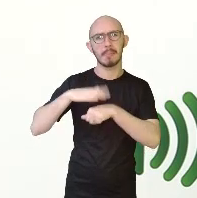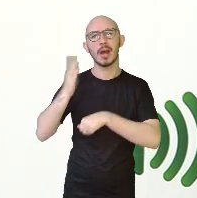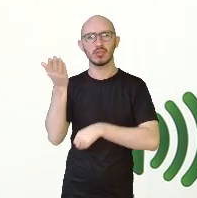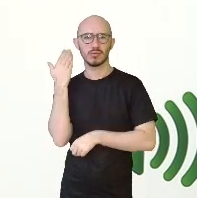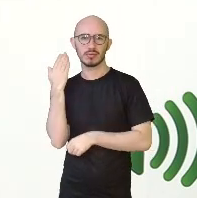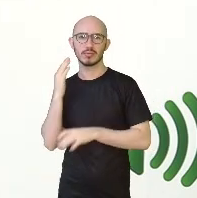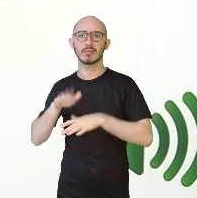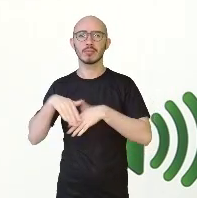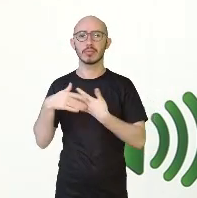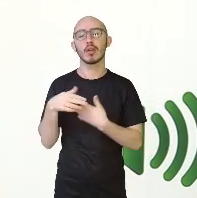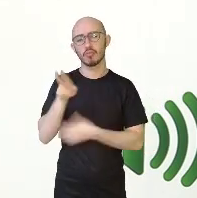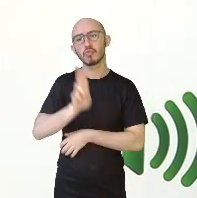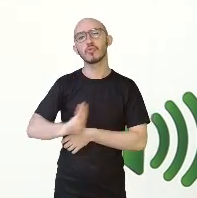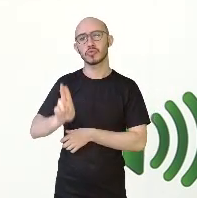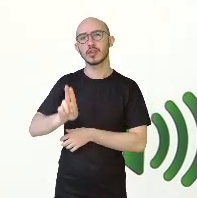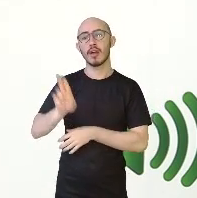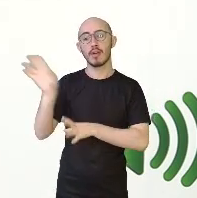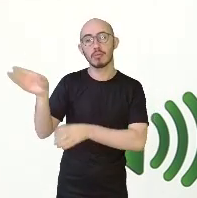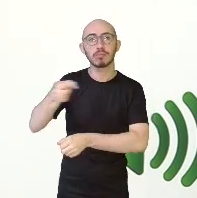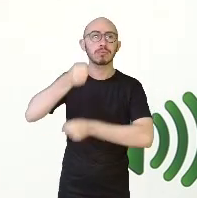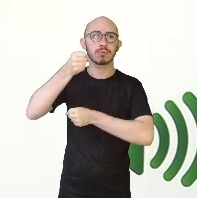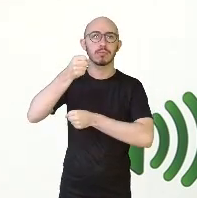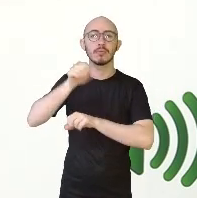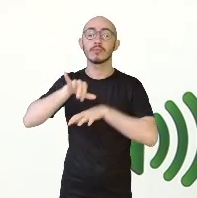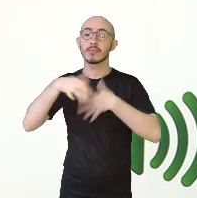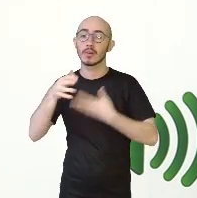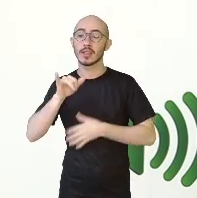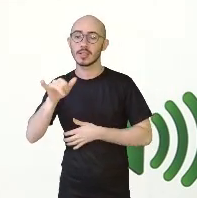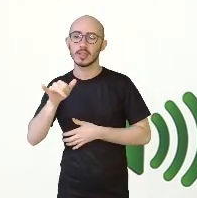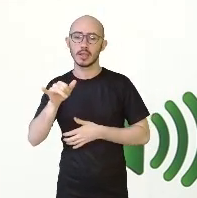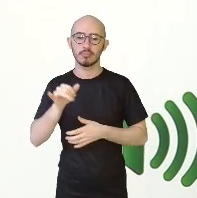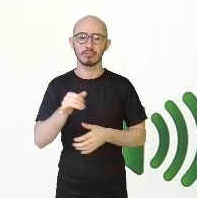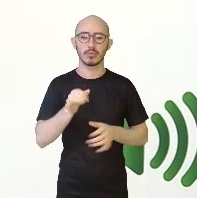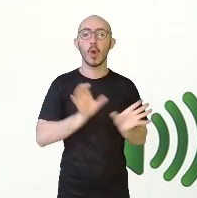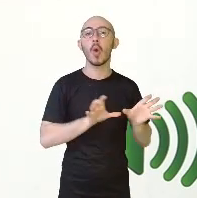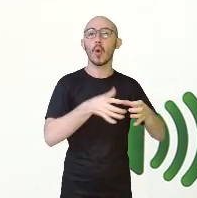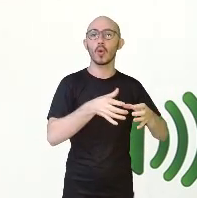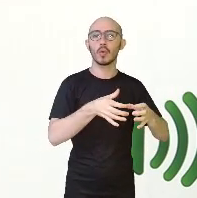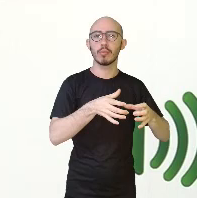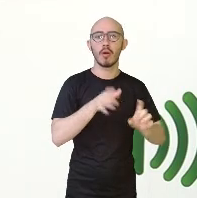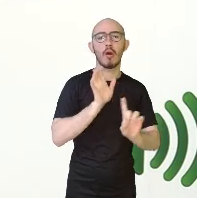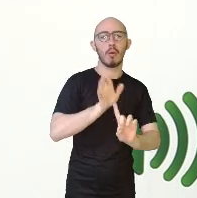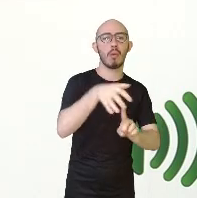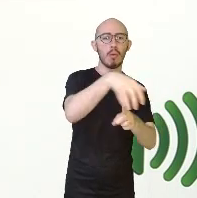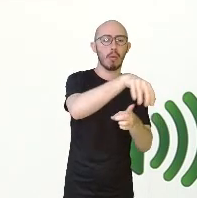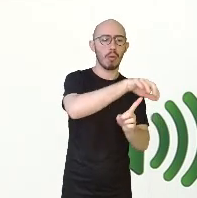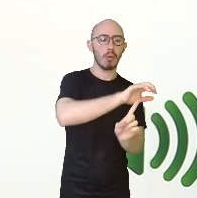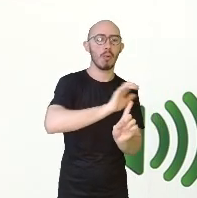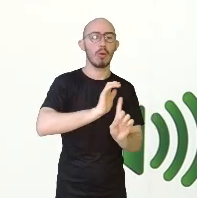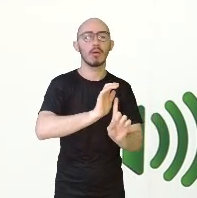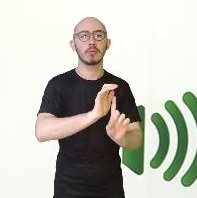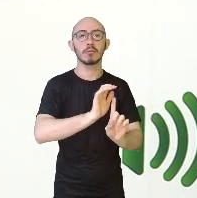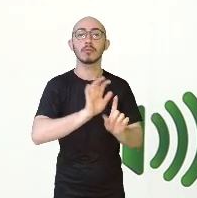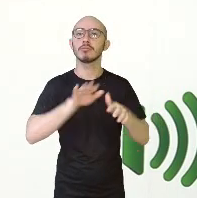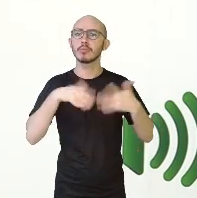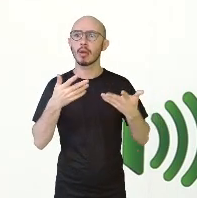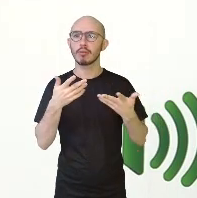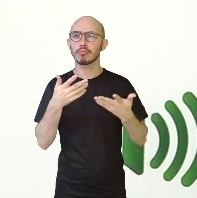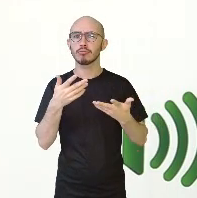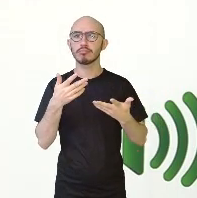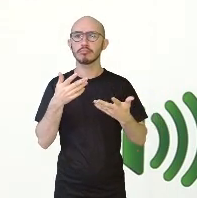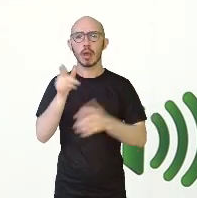com guarda-chuvas. Quando ia passando a orquestra de frevo, o povo ia fazer o quê? As pessoas faziam o quê com guarda-chuva? Ia com